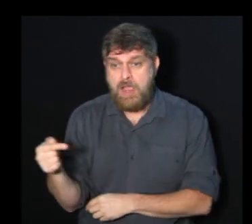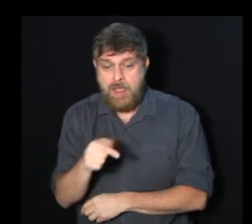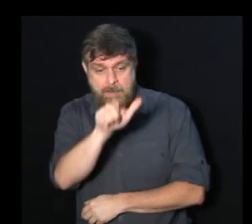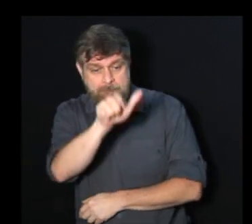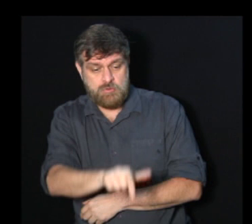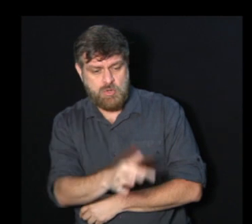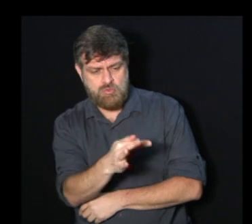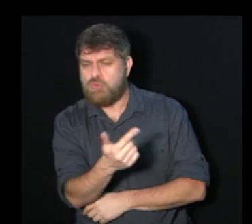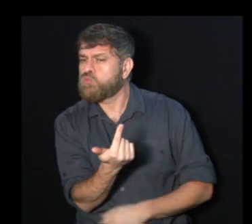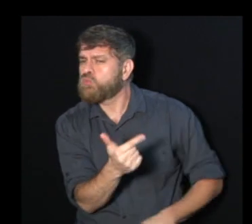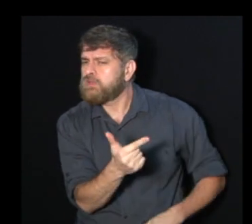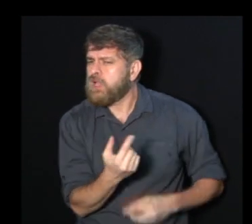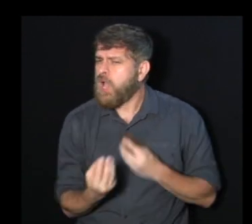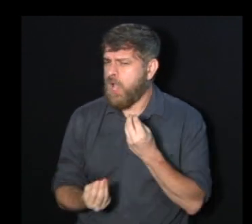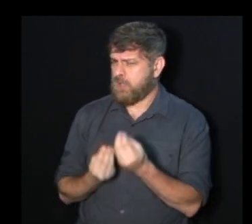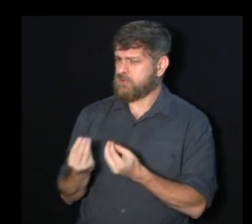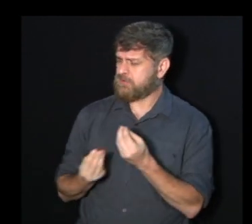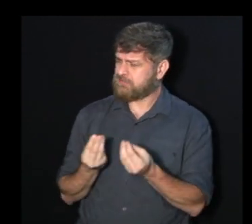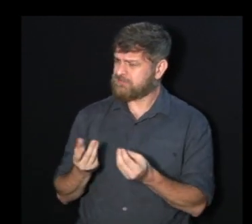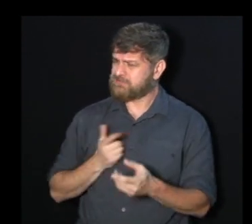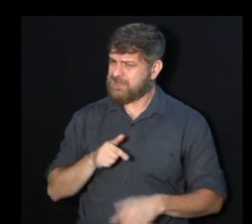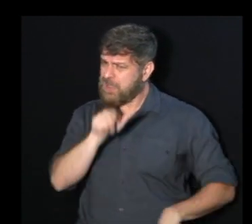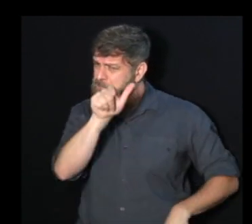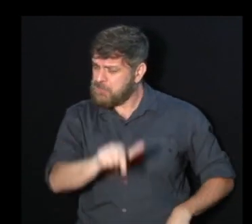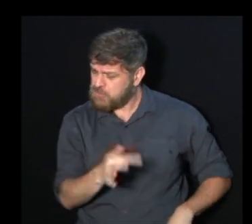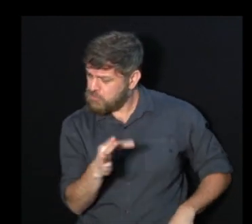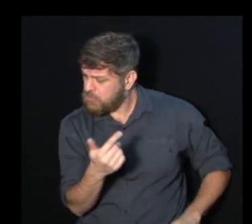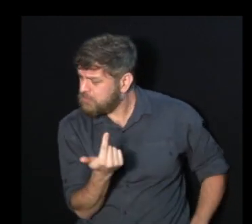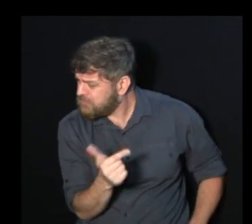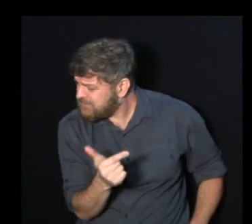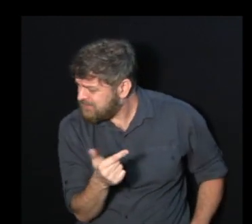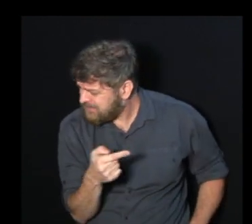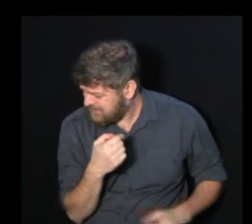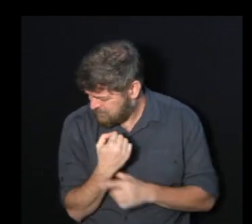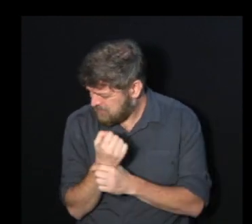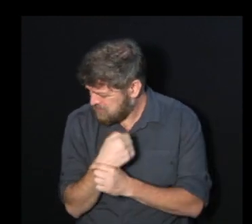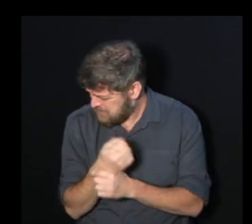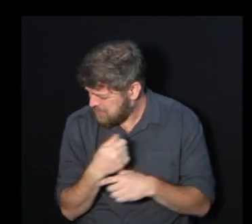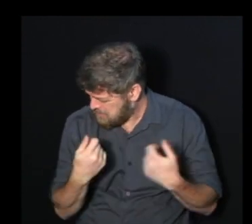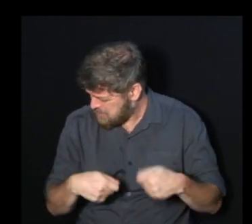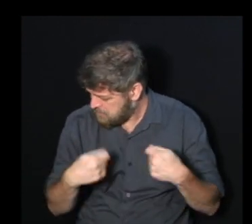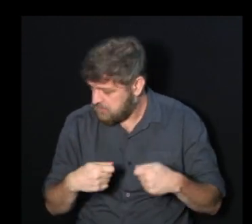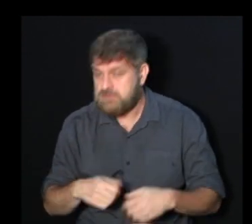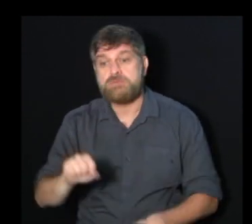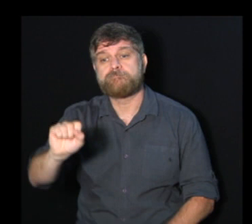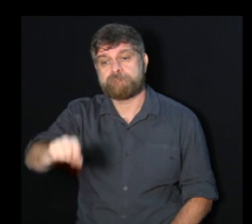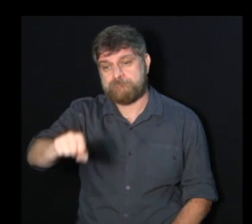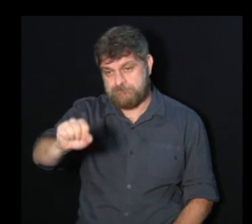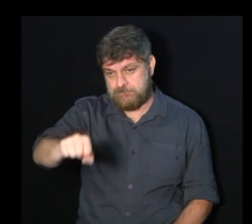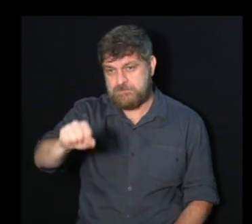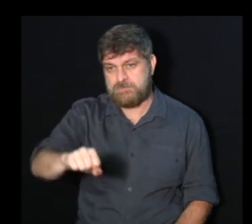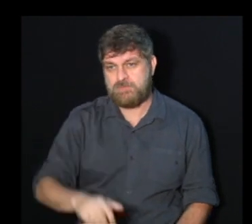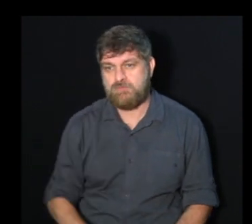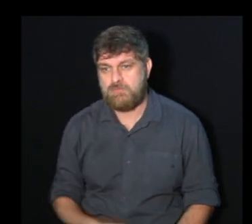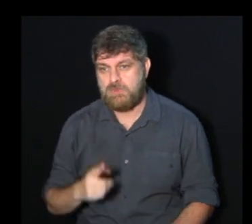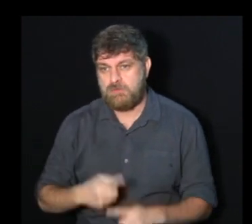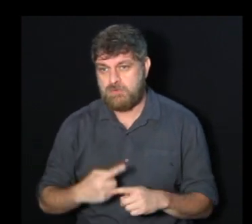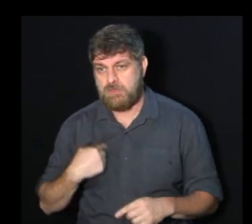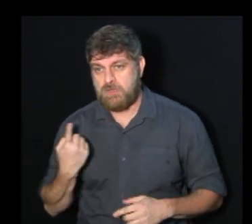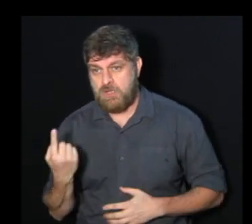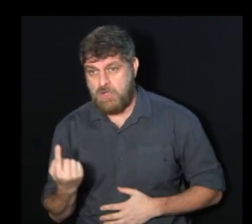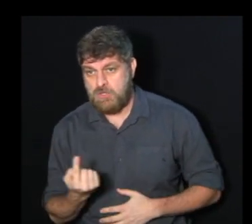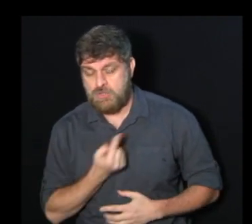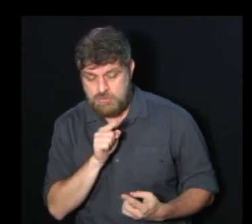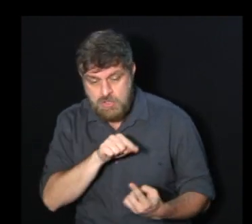dor. Mas como assim, Laísa? Quem não tem dor, vou procurar fisioterapia? Sim, vai. porque o